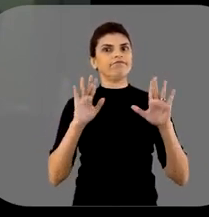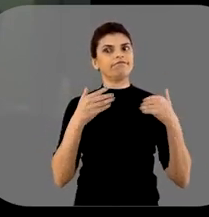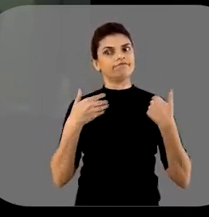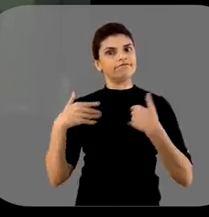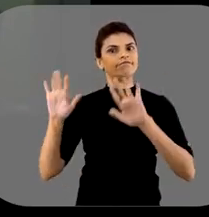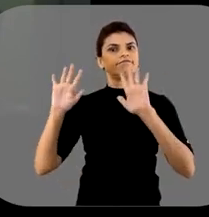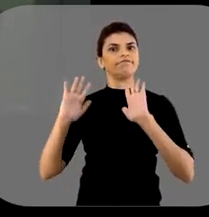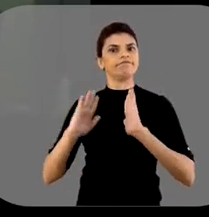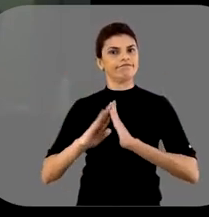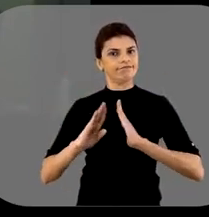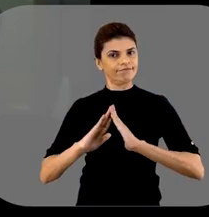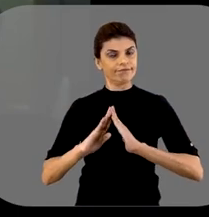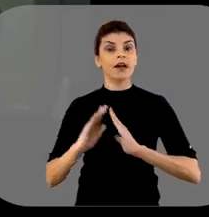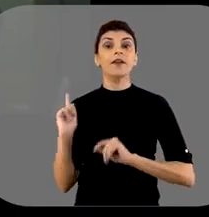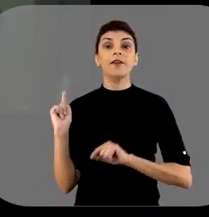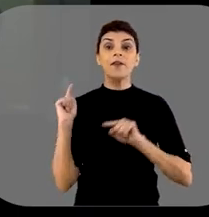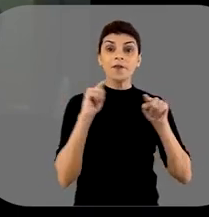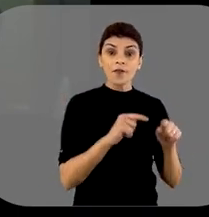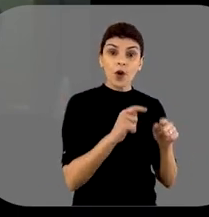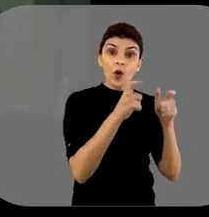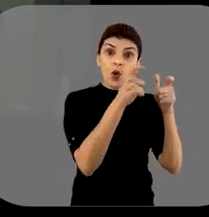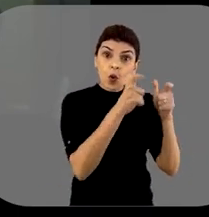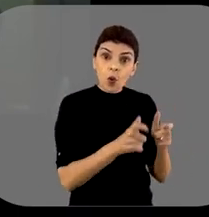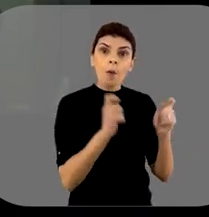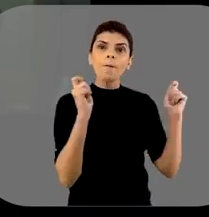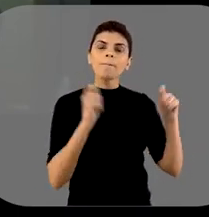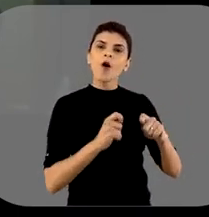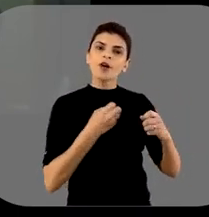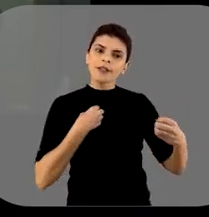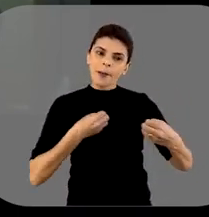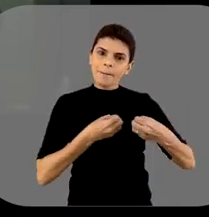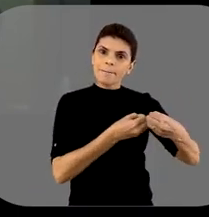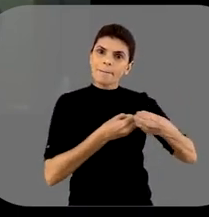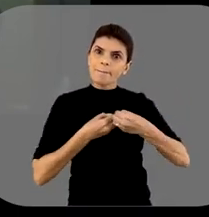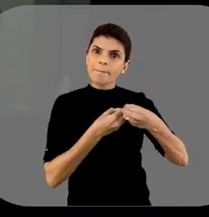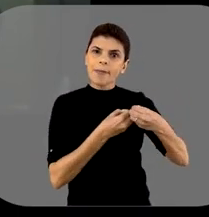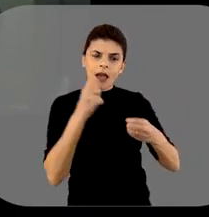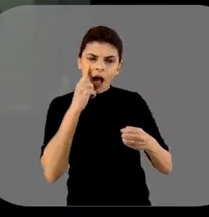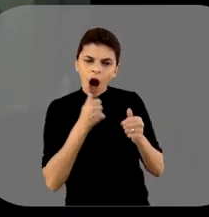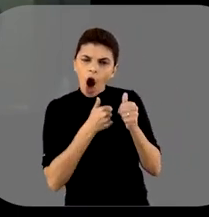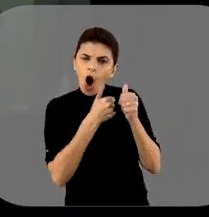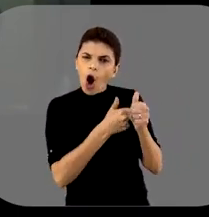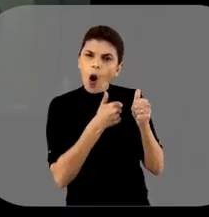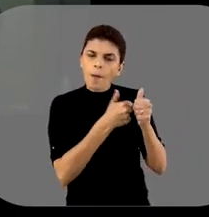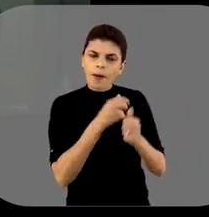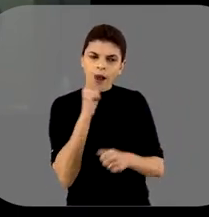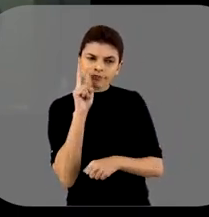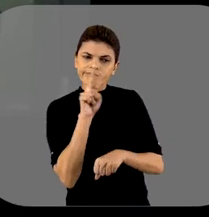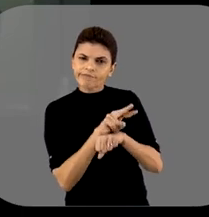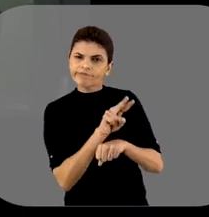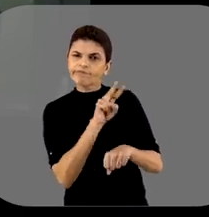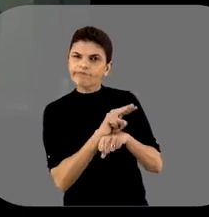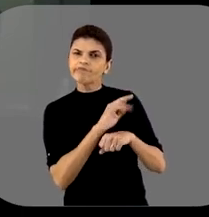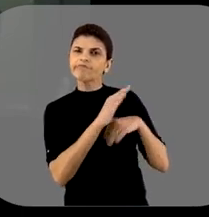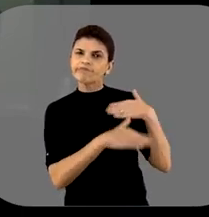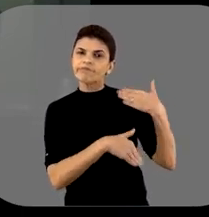alta hospitalar, ele vem para um ponto que ele possa ficar próximo para o acompanhamento